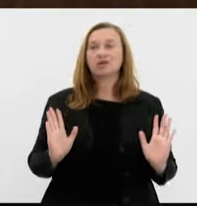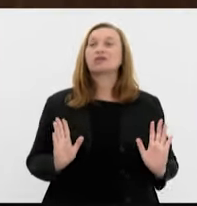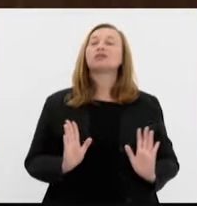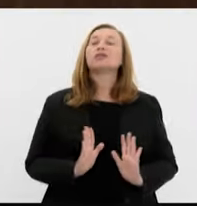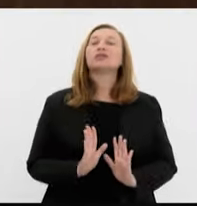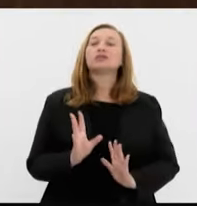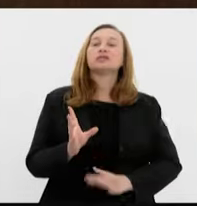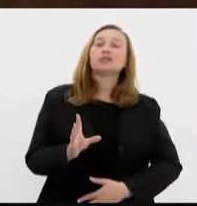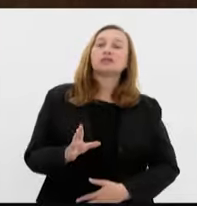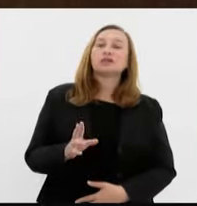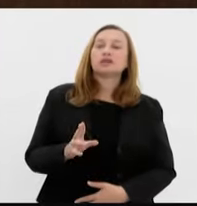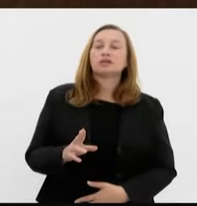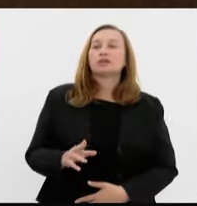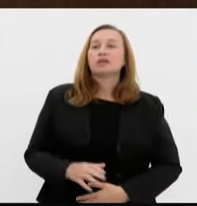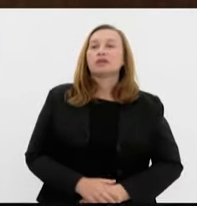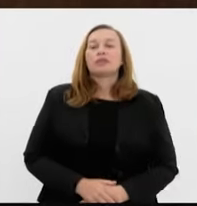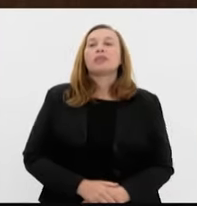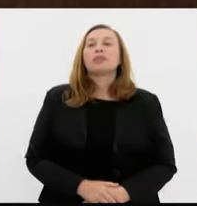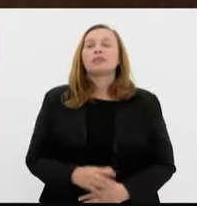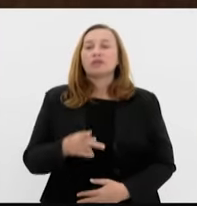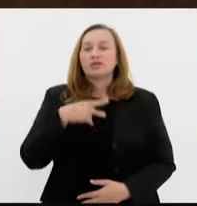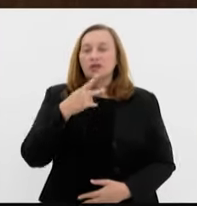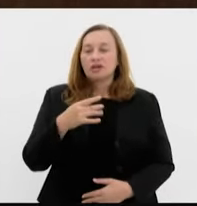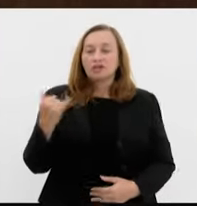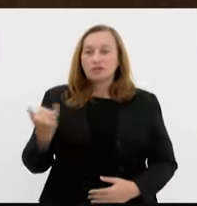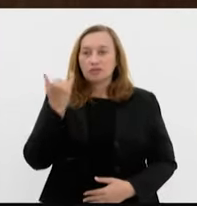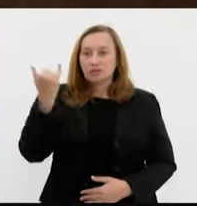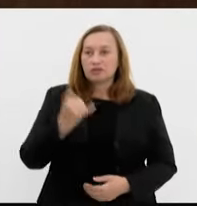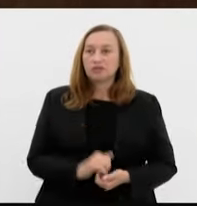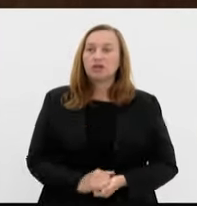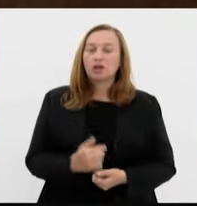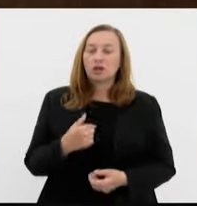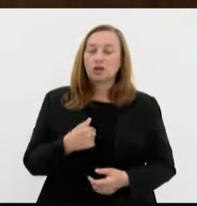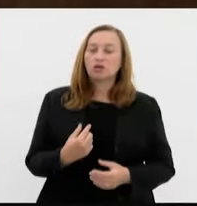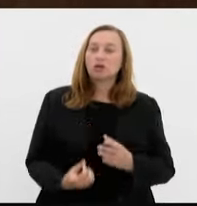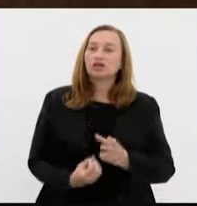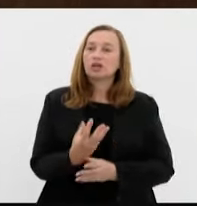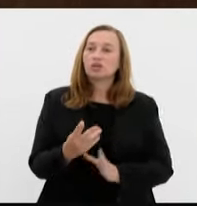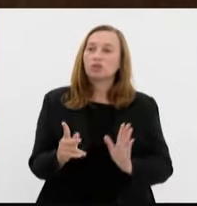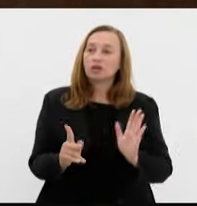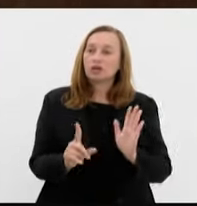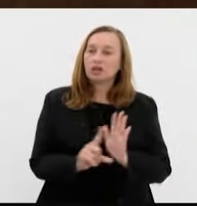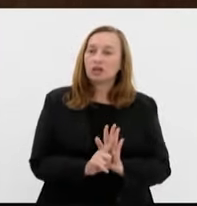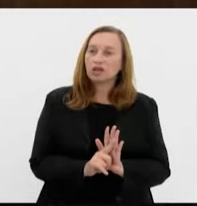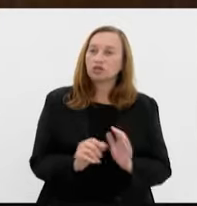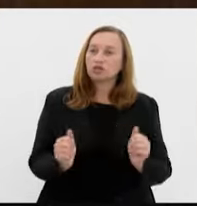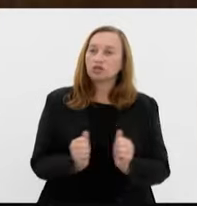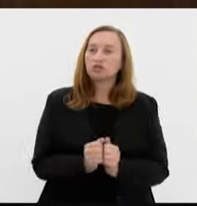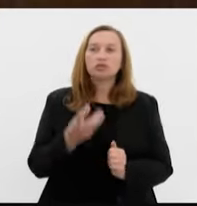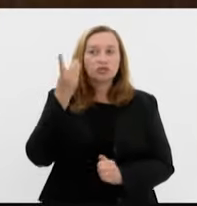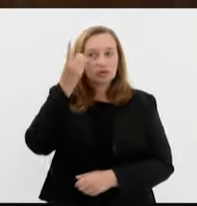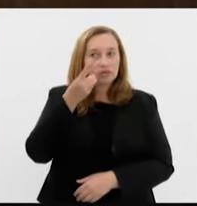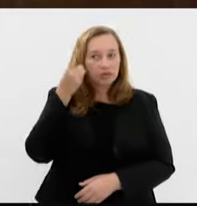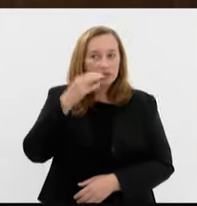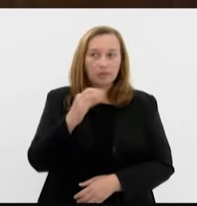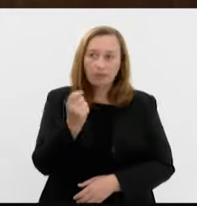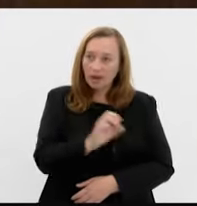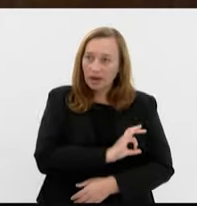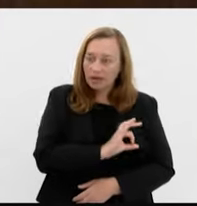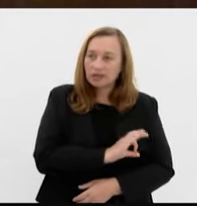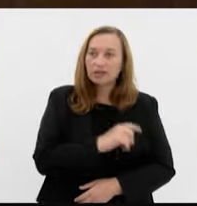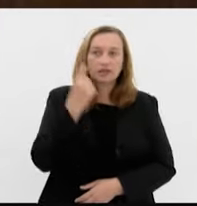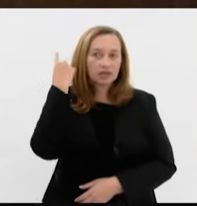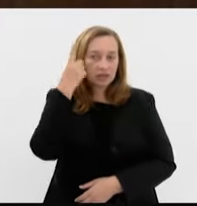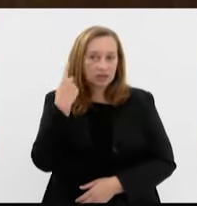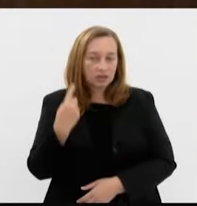Presidente brasão para informar uma coisa importante eu sou coautor de uma lei junto com a deputada Marta Rocha deputada Dani